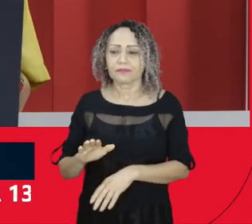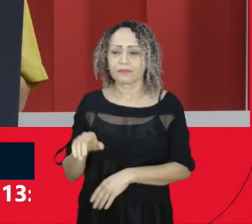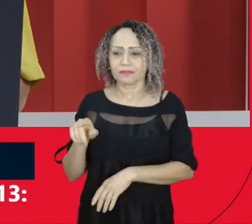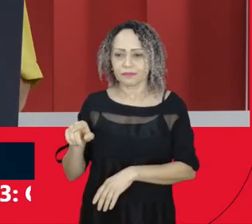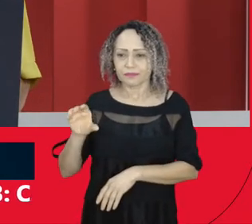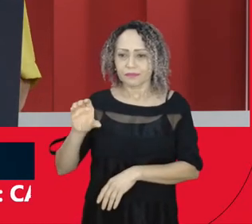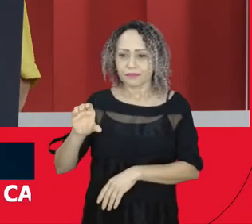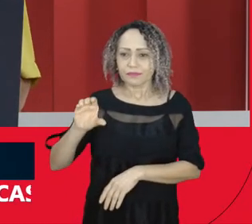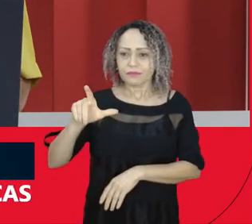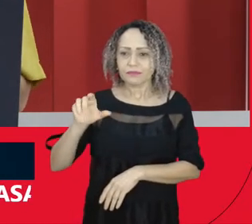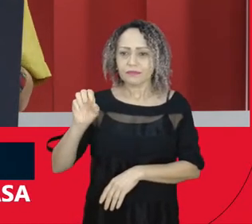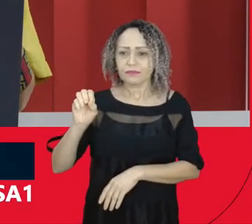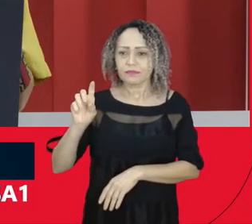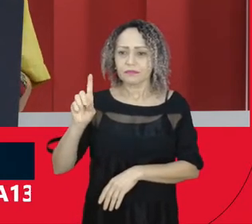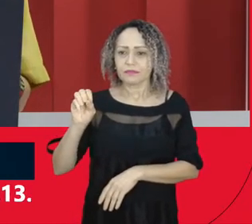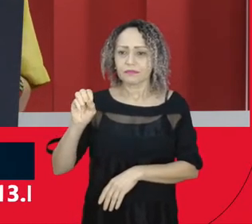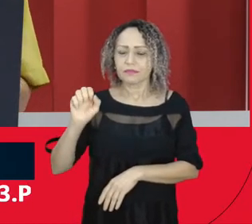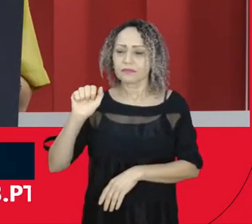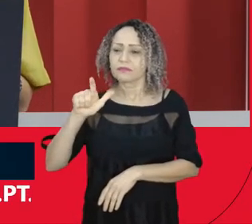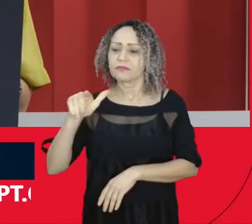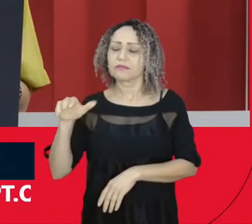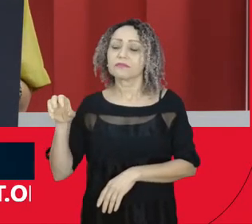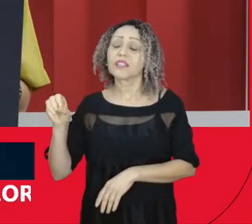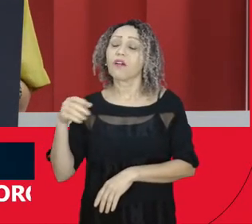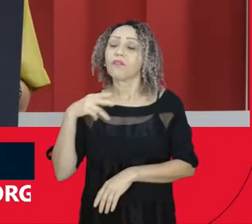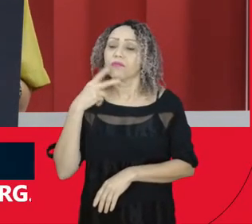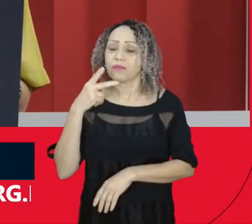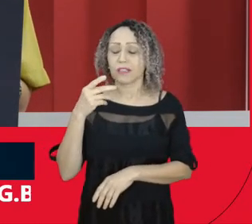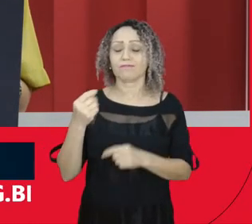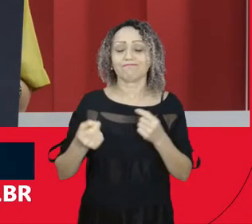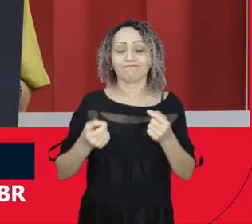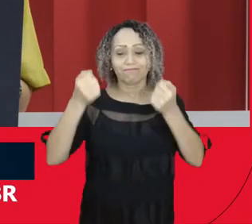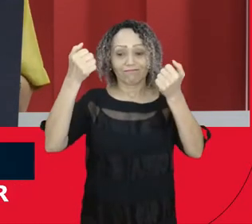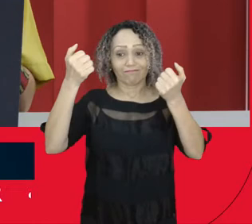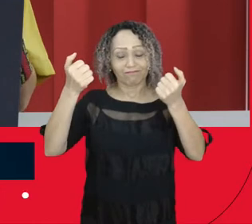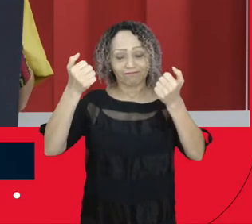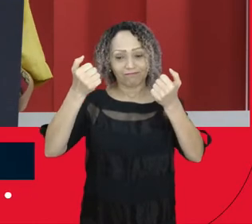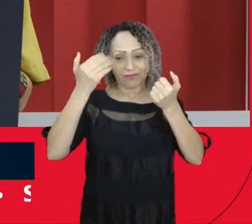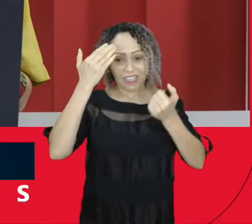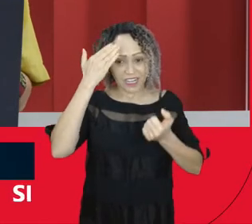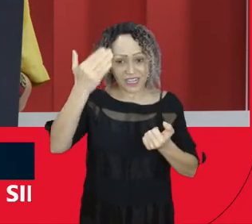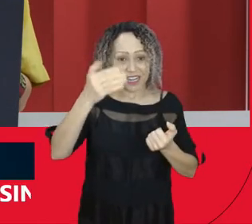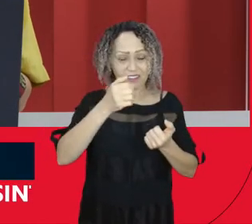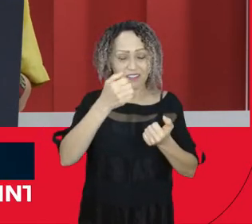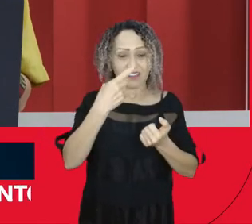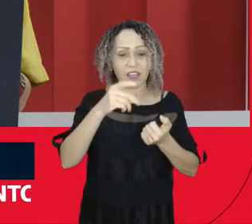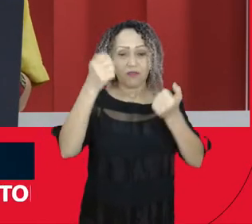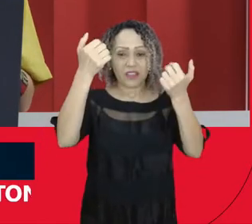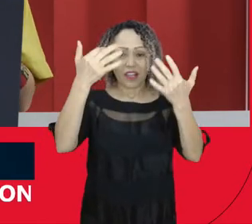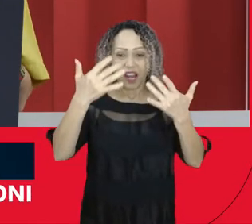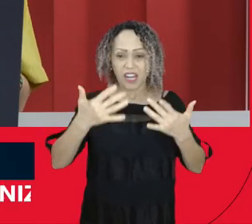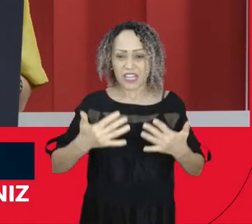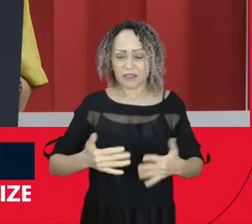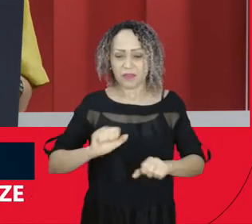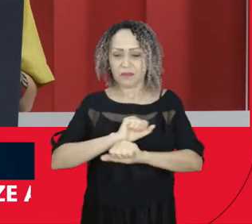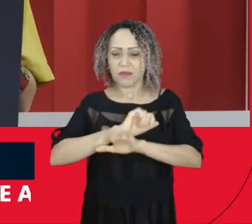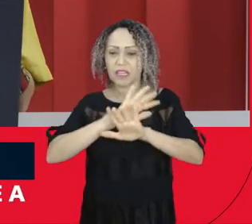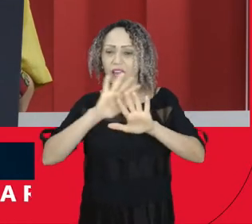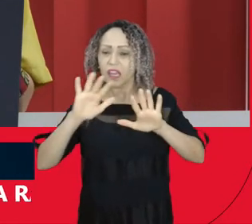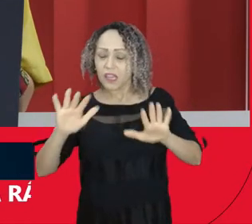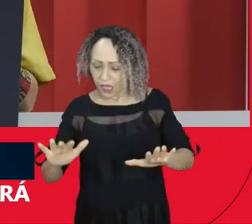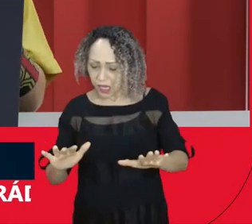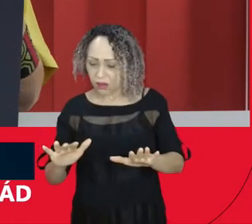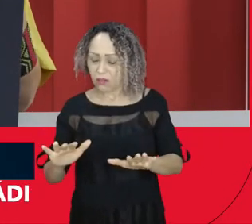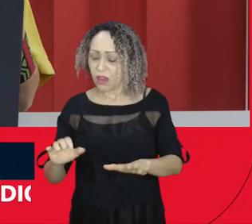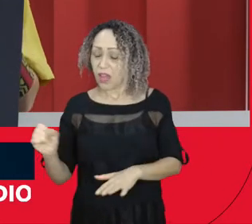gente, ele agradece os seus esclarecimentos. Eu também agradeço muito a sua participação aqui com a gente, esse chamamento também para a militância ter esse argumento